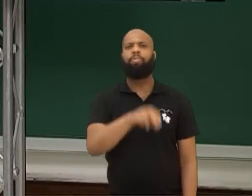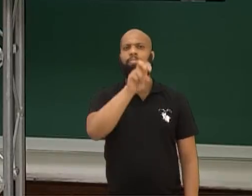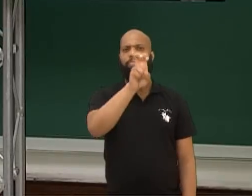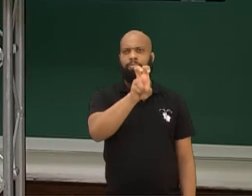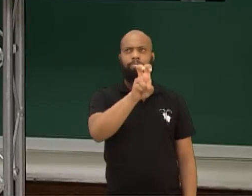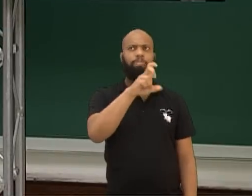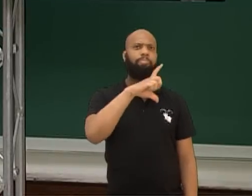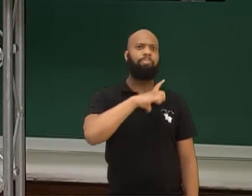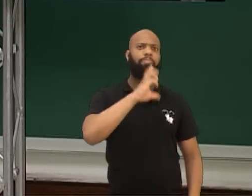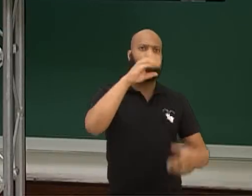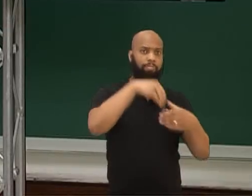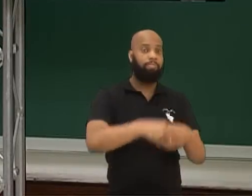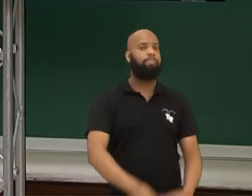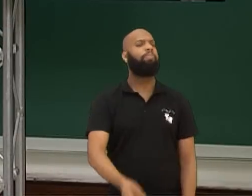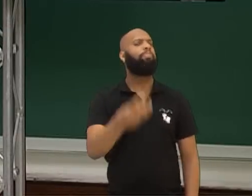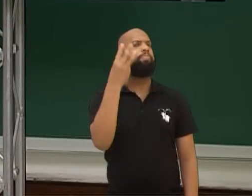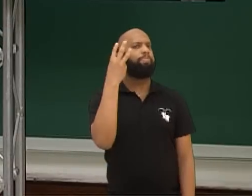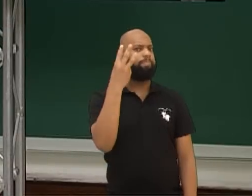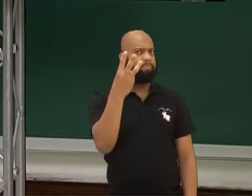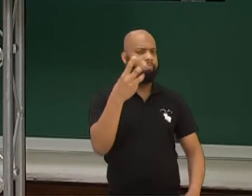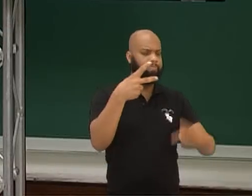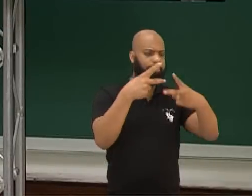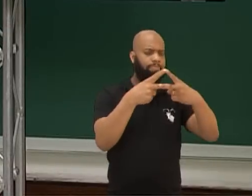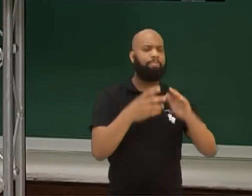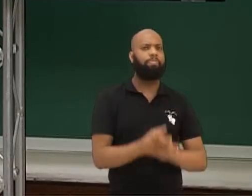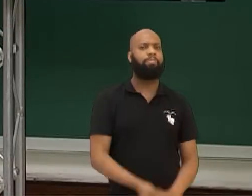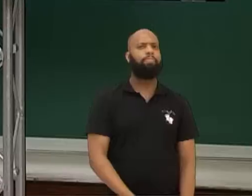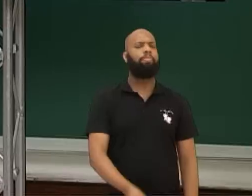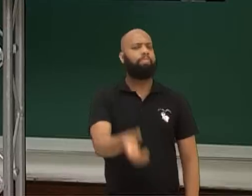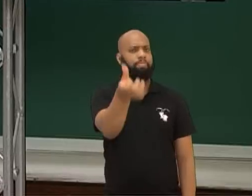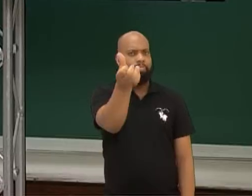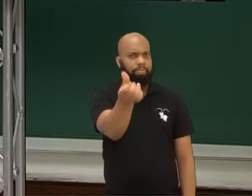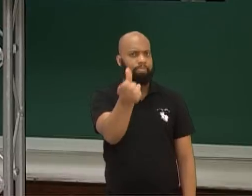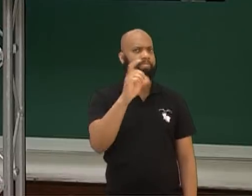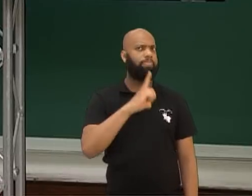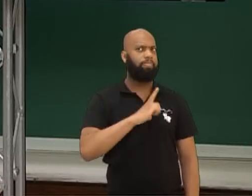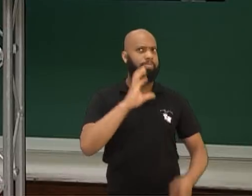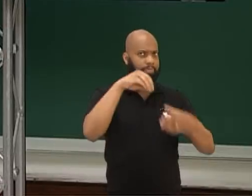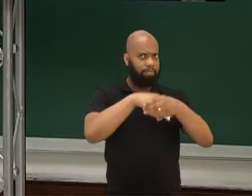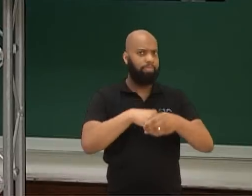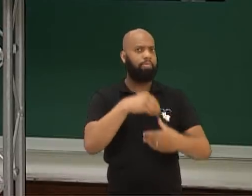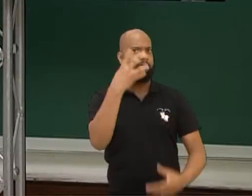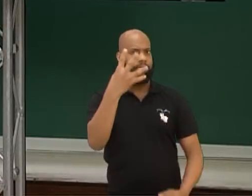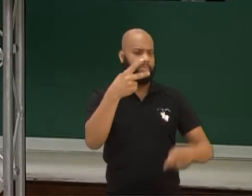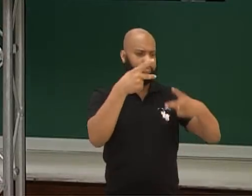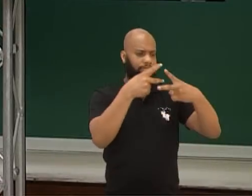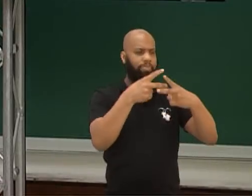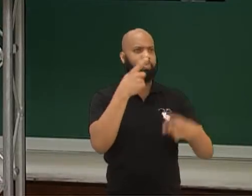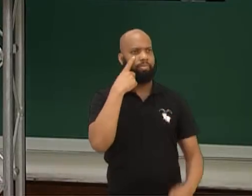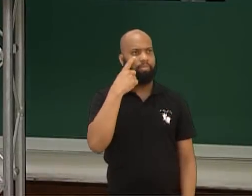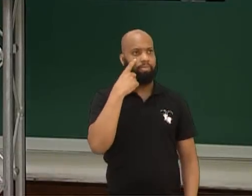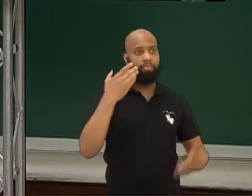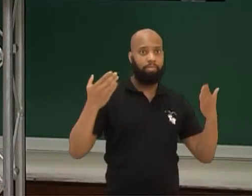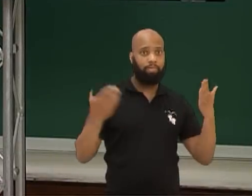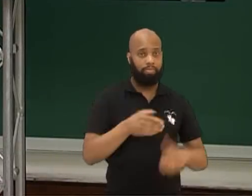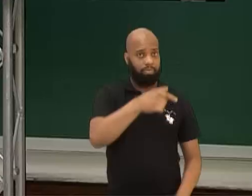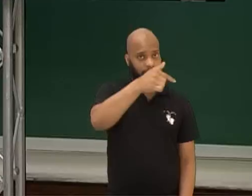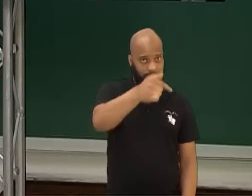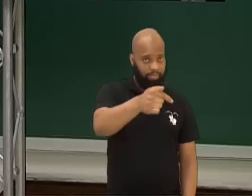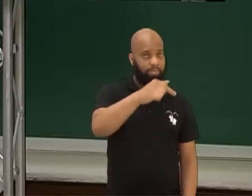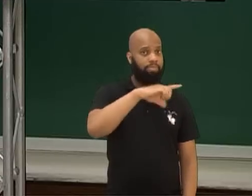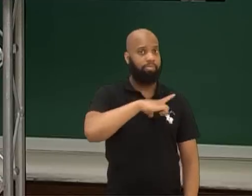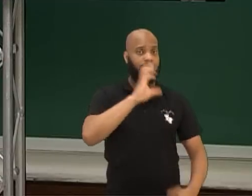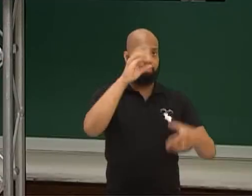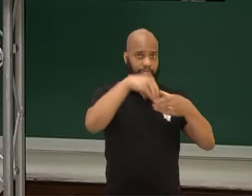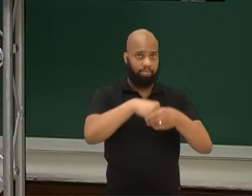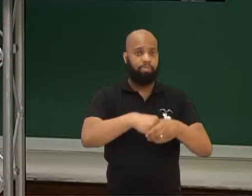Pentágono, 5 lados, 3 triângulos. Hexágono, 6 lados, 4 triângulos. Heptágono, 7